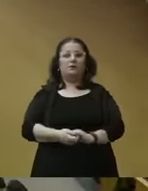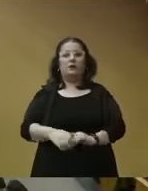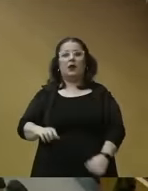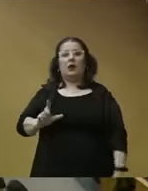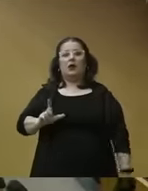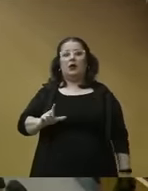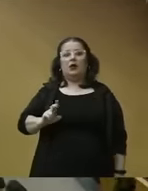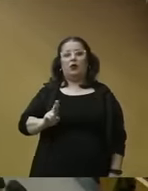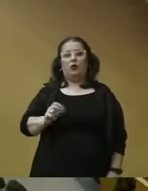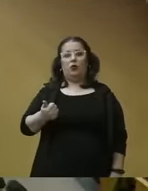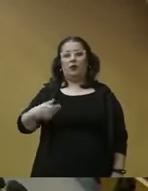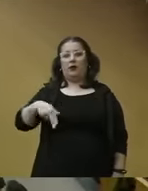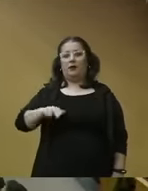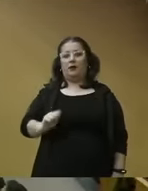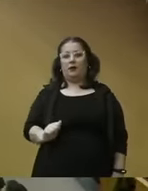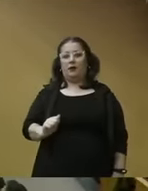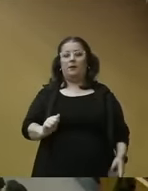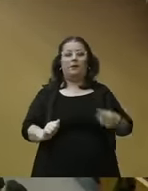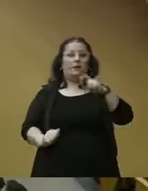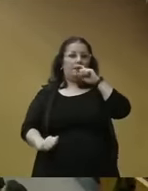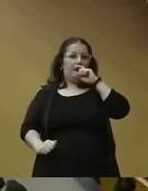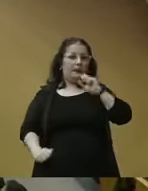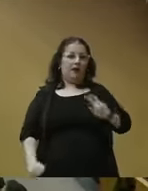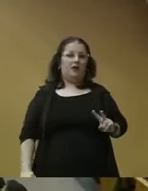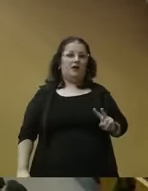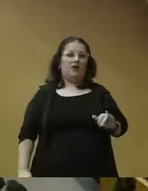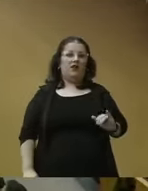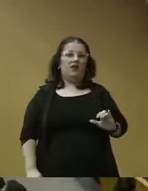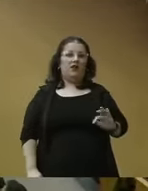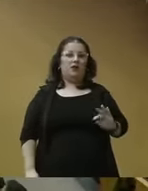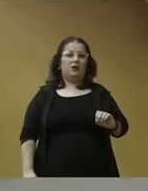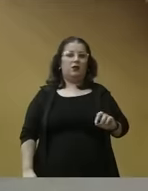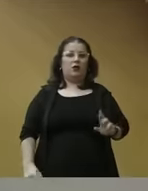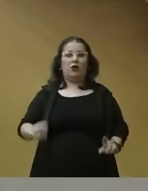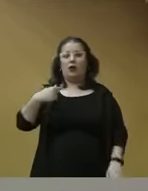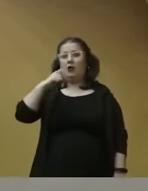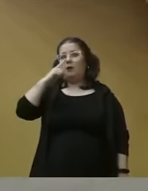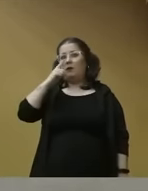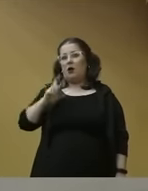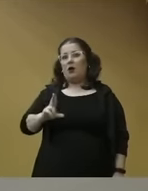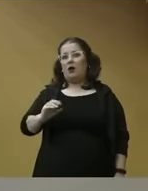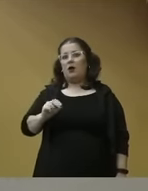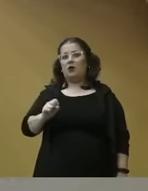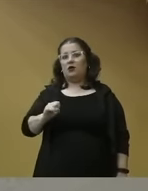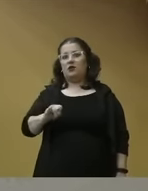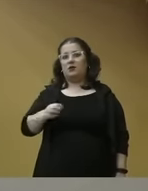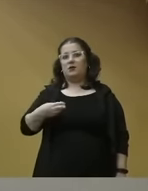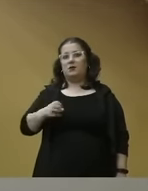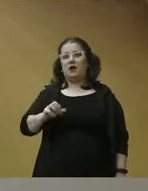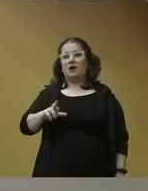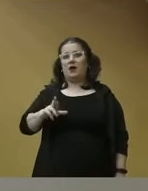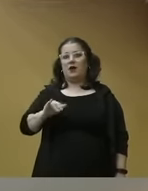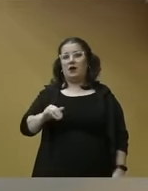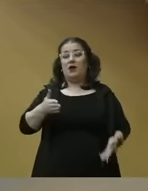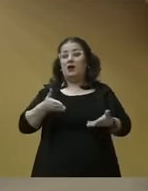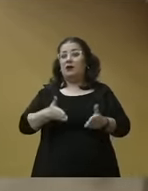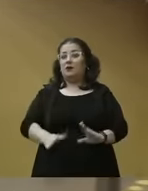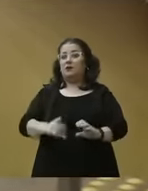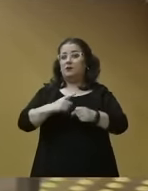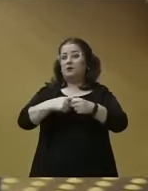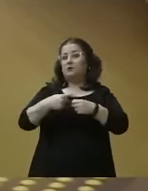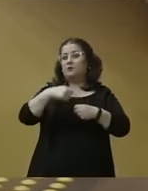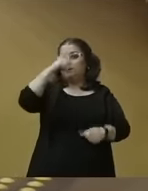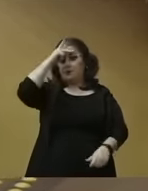Luana Zanini Ferreira, filha de Vitor Abreu Ferreira e Rosimere Zanini Ferreira, natural de Pelotas.